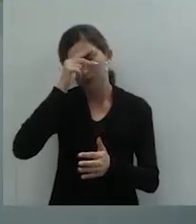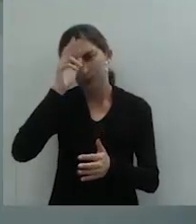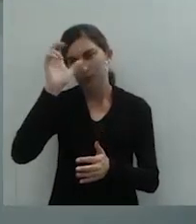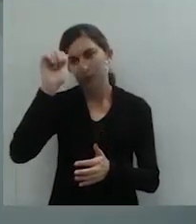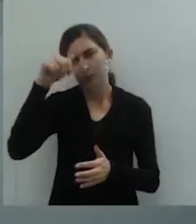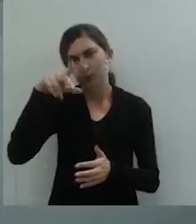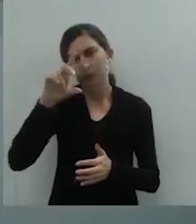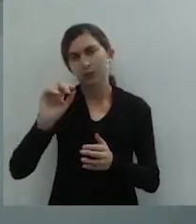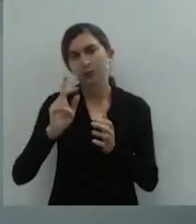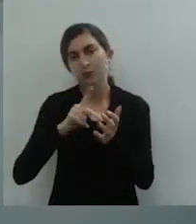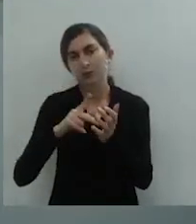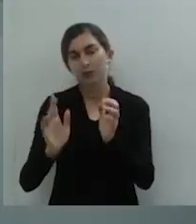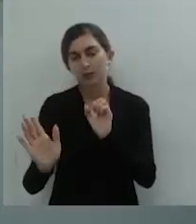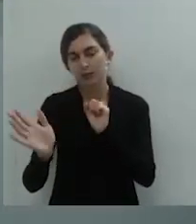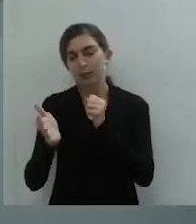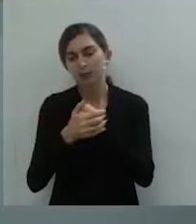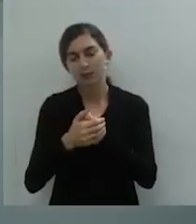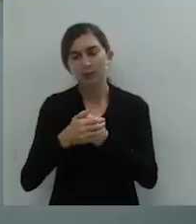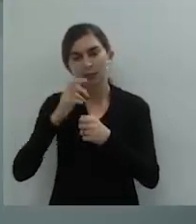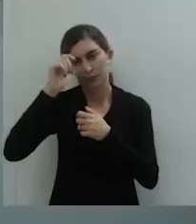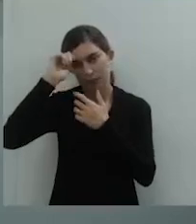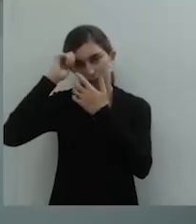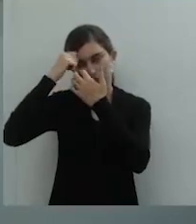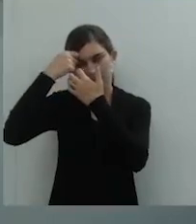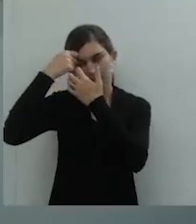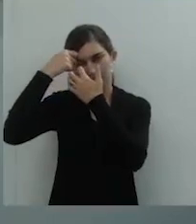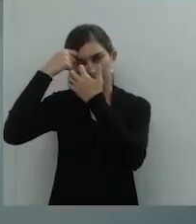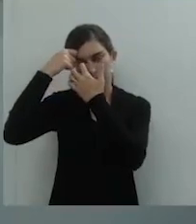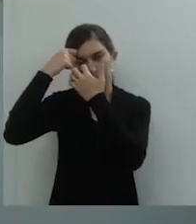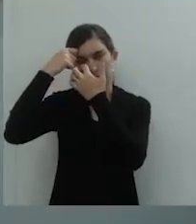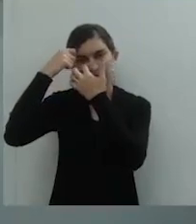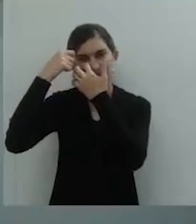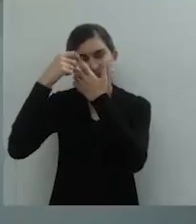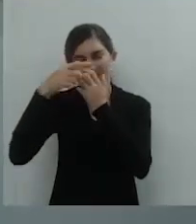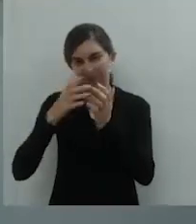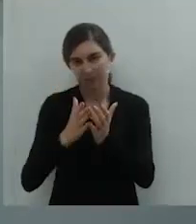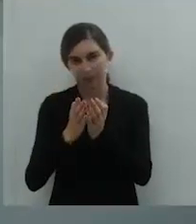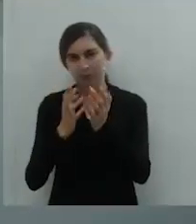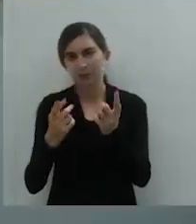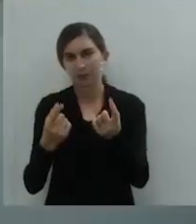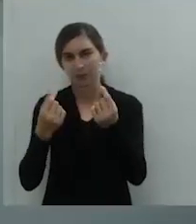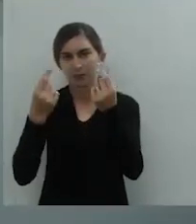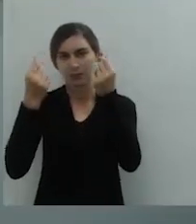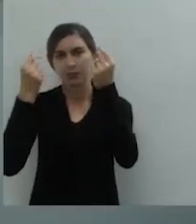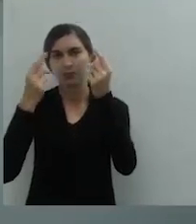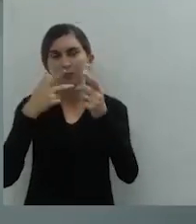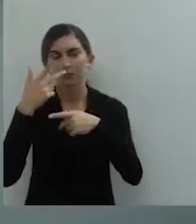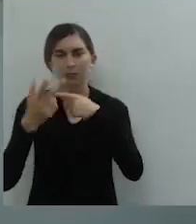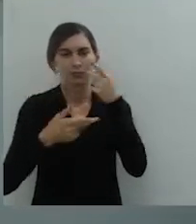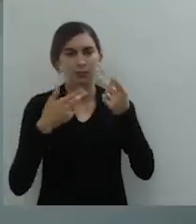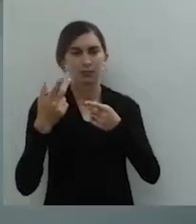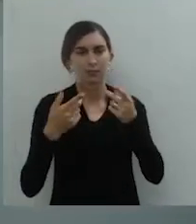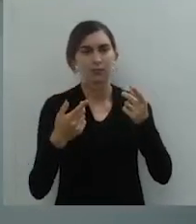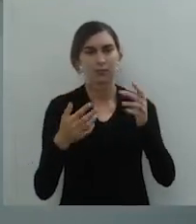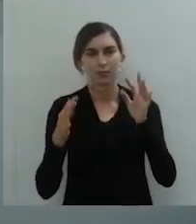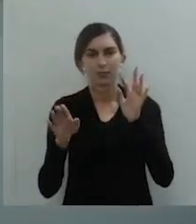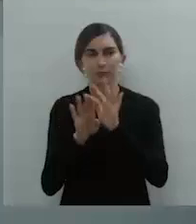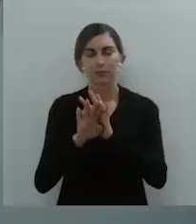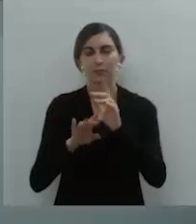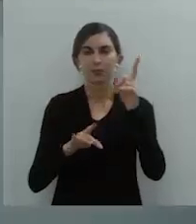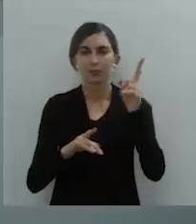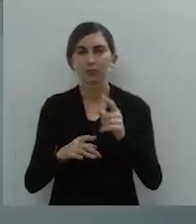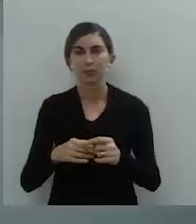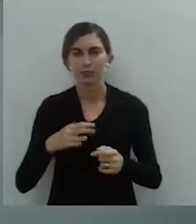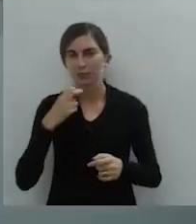verdade escondiam os negros traficados. E ali ficava acendendo ali o candeeiro, aquela dizendo, sinalizando que estava chegando, e